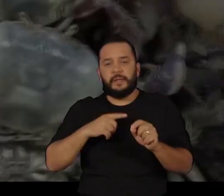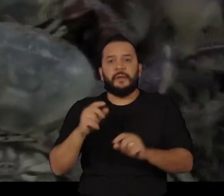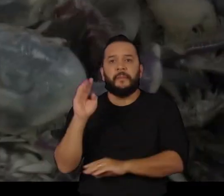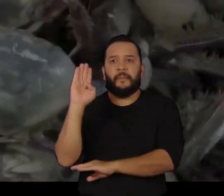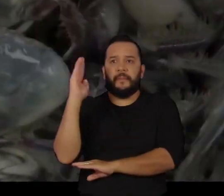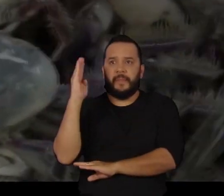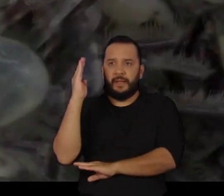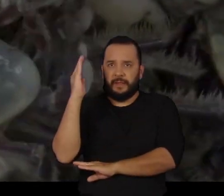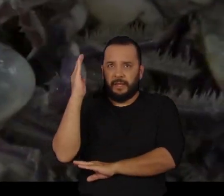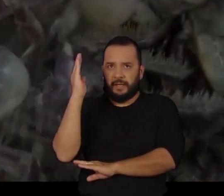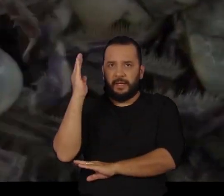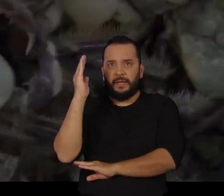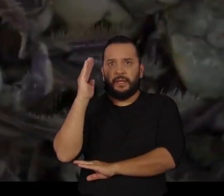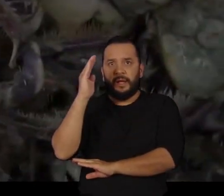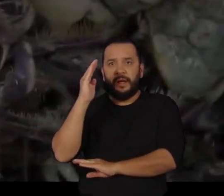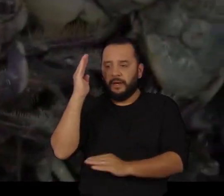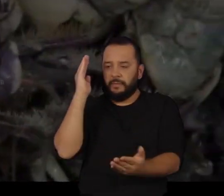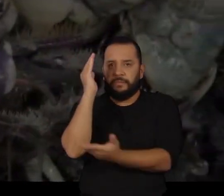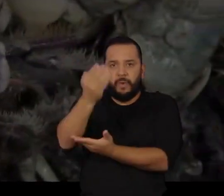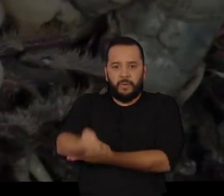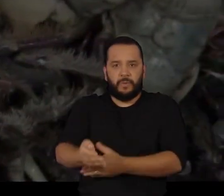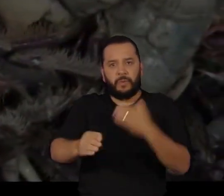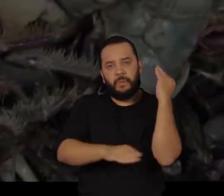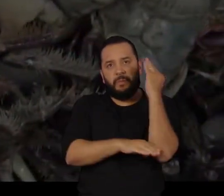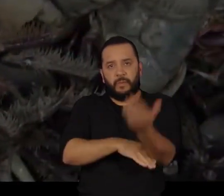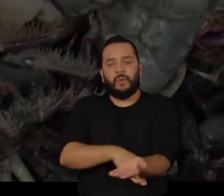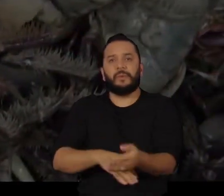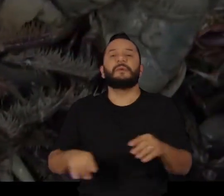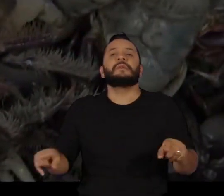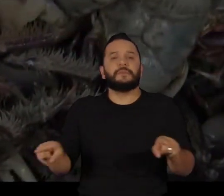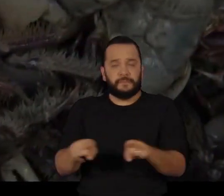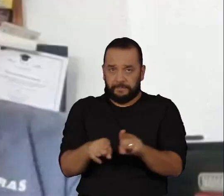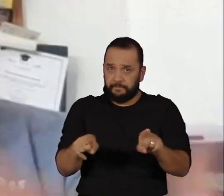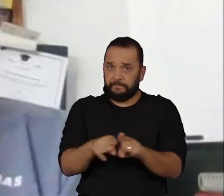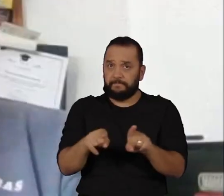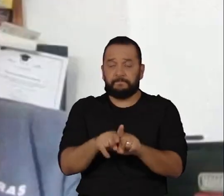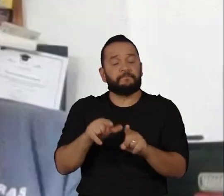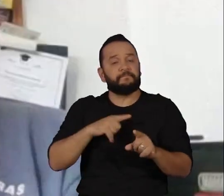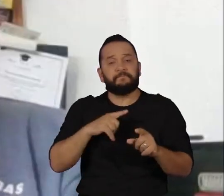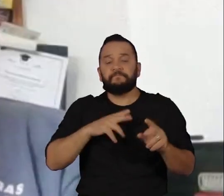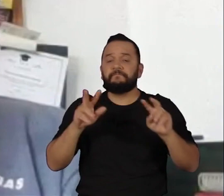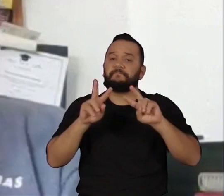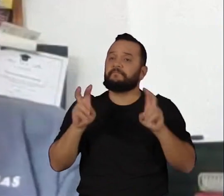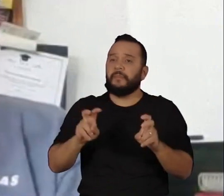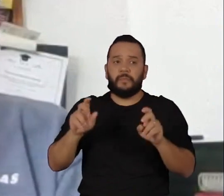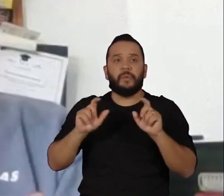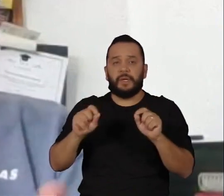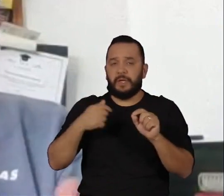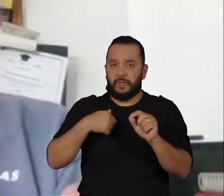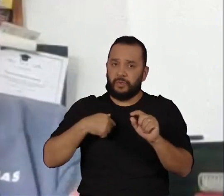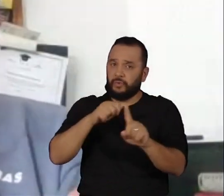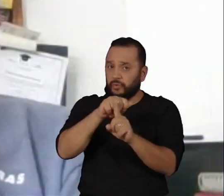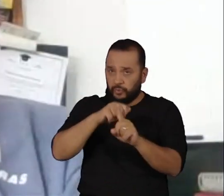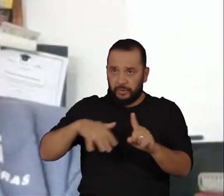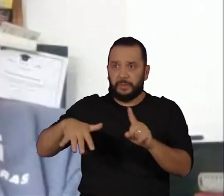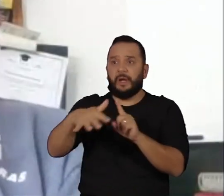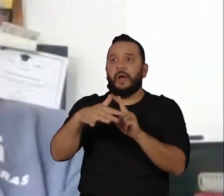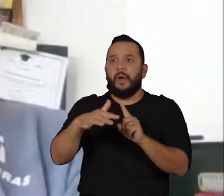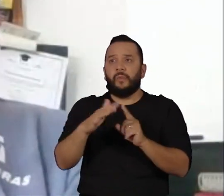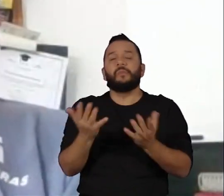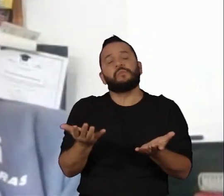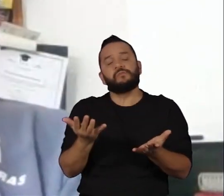a construção de currais de pesca, e, ao mesmo tempo, trouxesse as questões sociais de forma que a